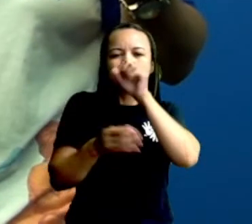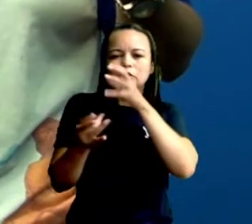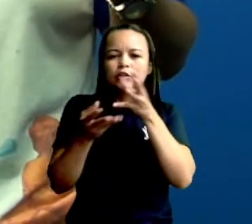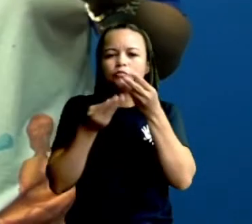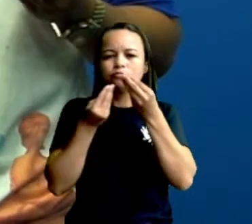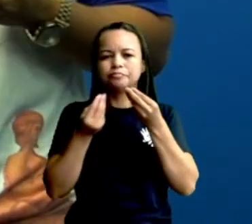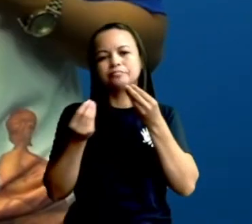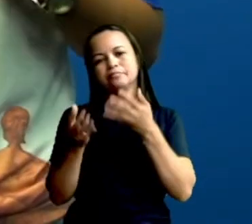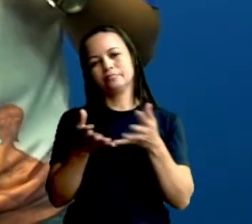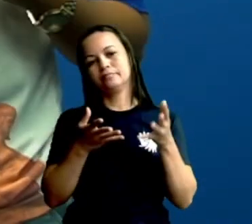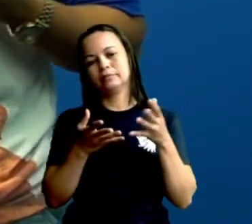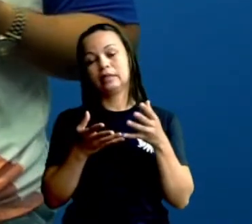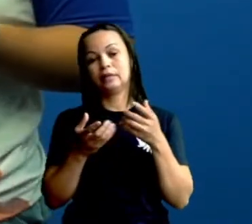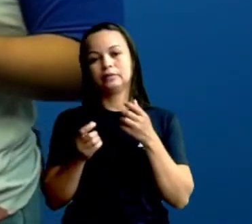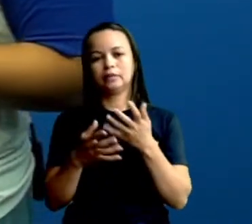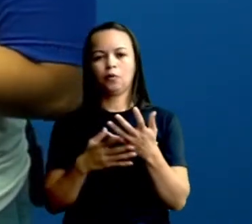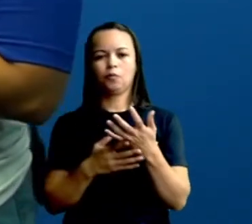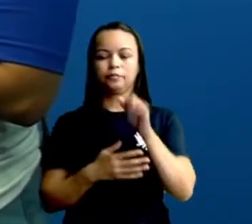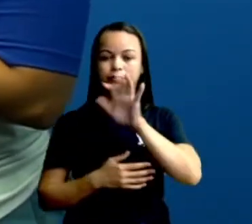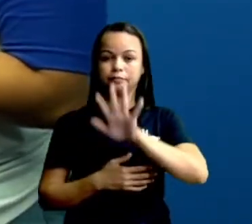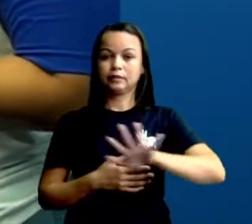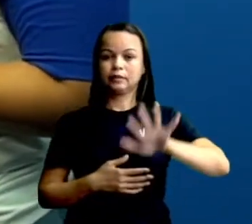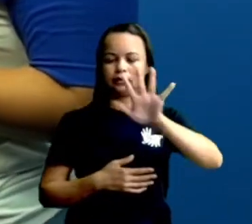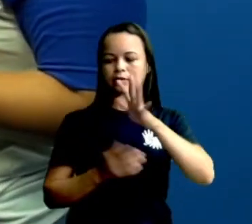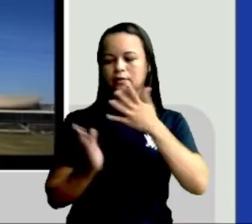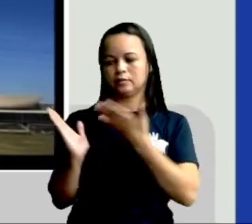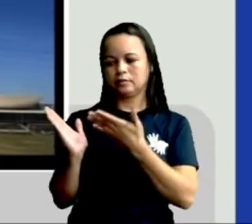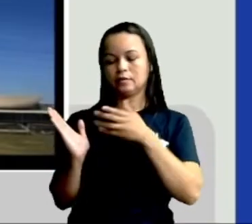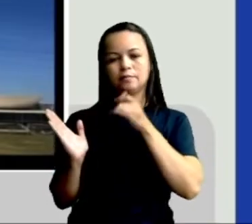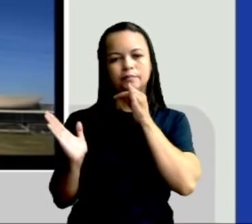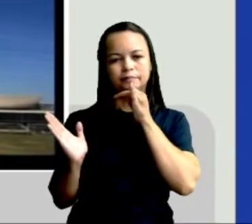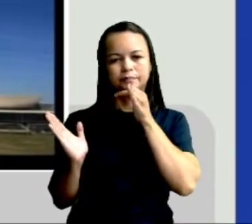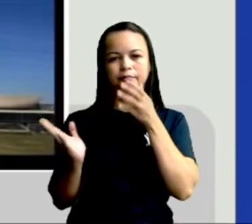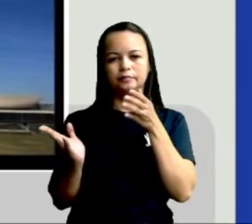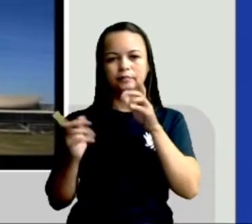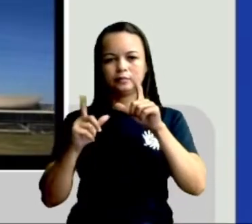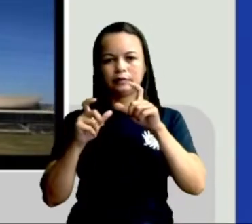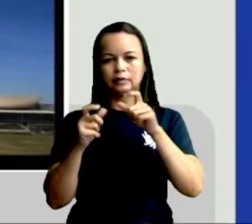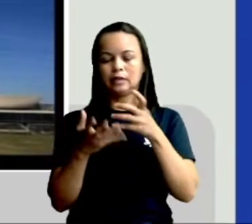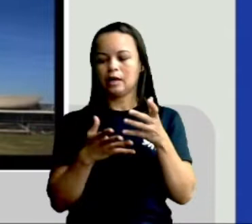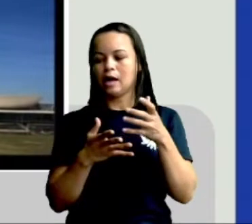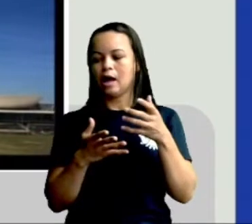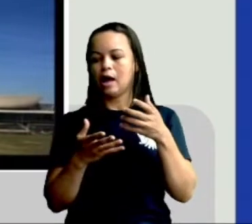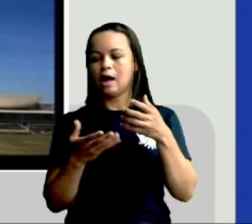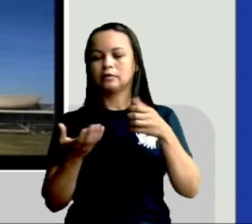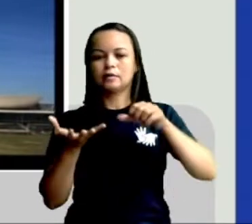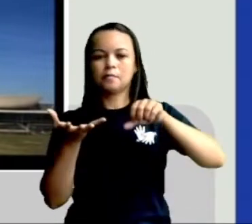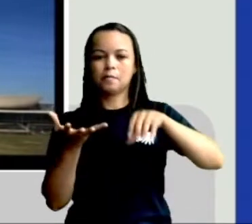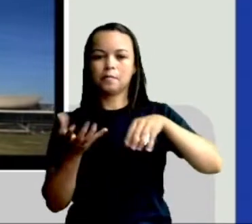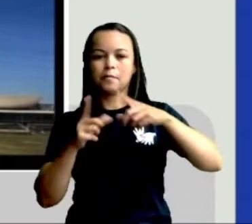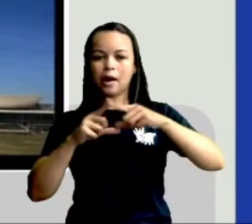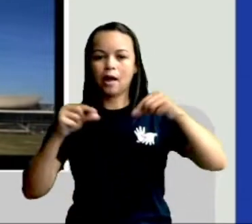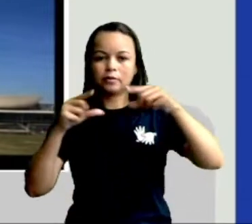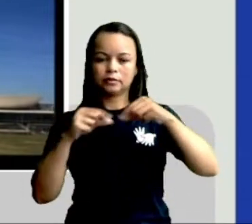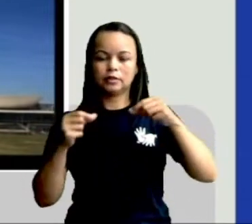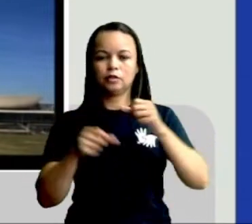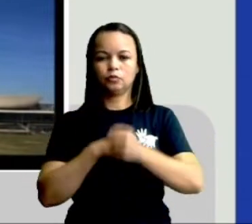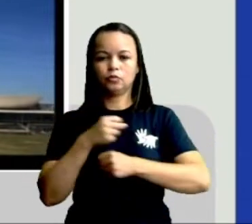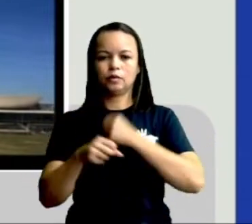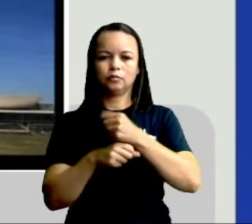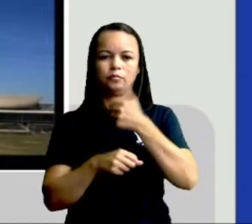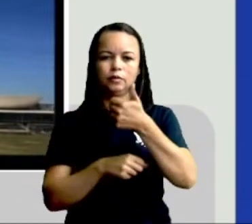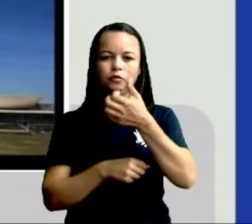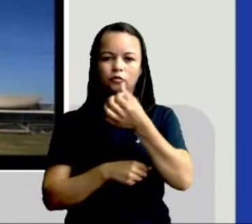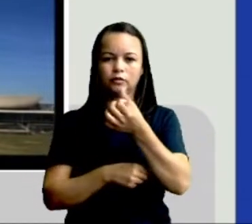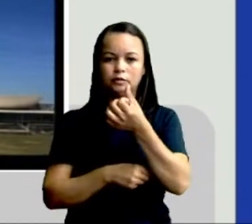cheiro certo então paisagem por exemplo trouxe essa foto aí para vocês a cidade de Brasília em 1960 Tá